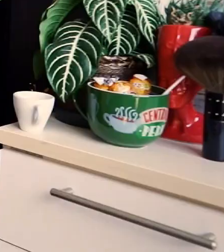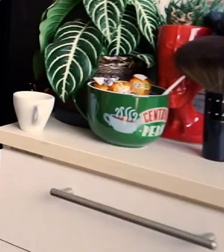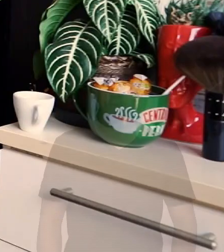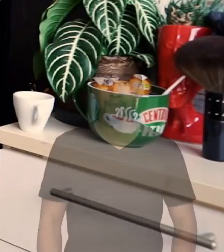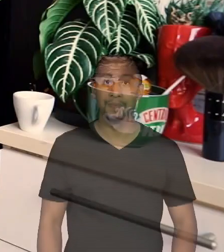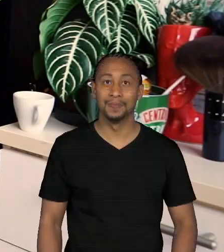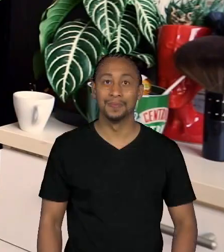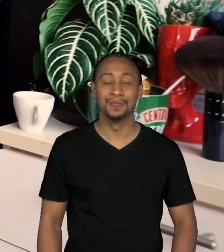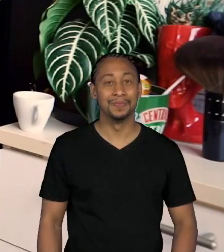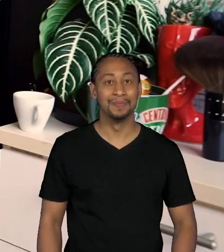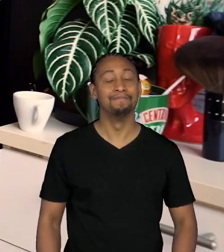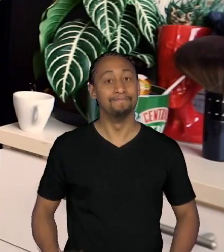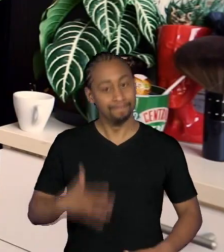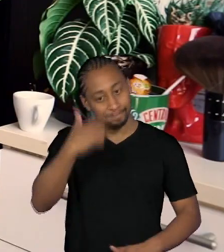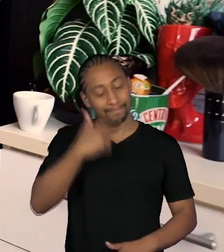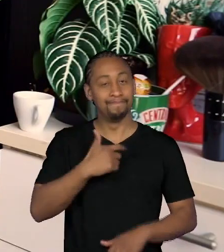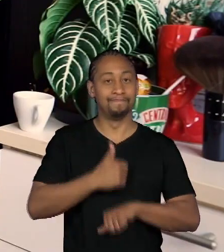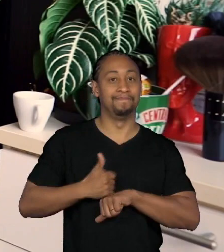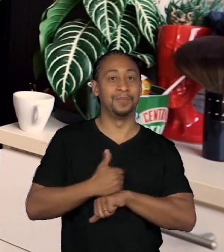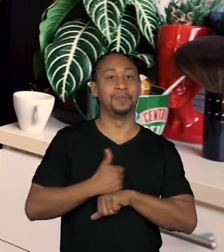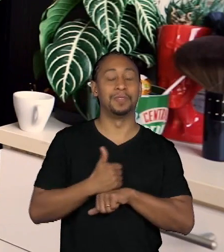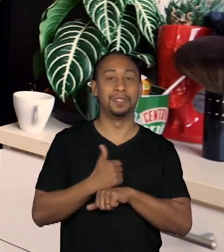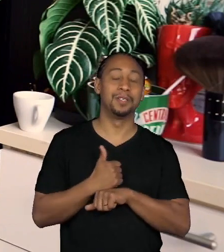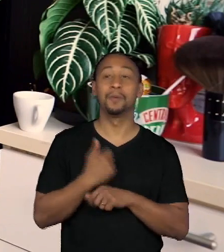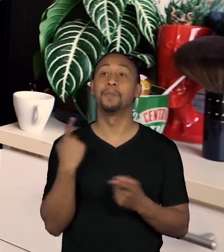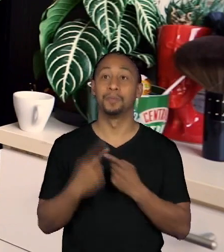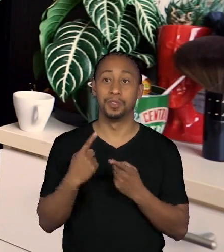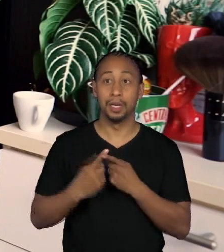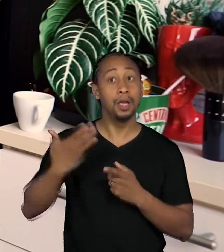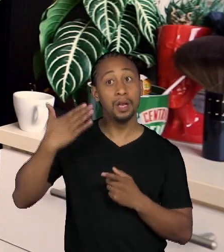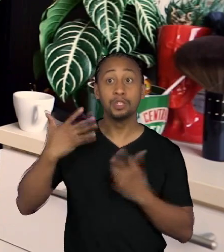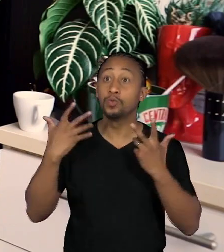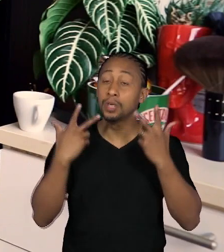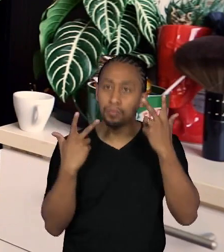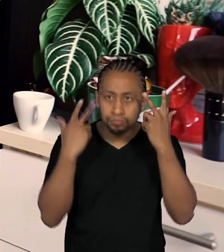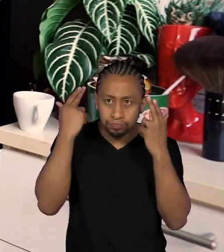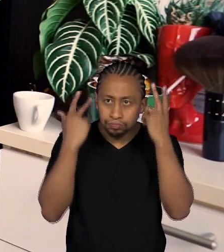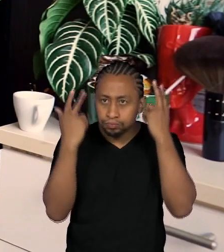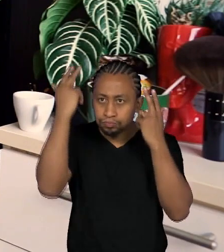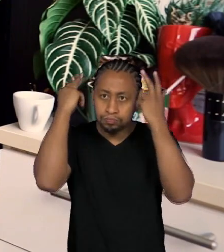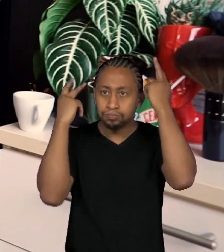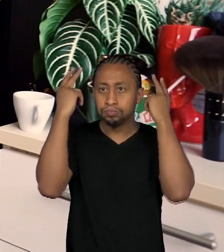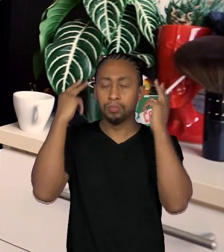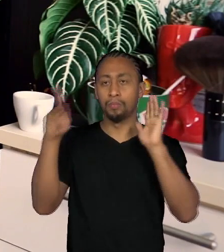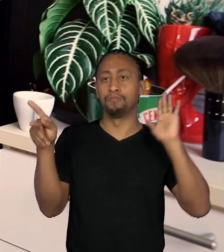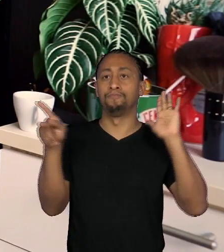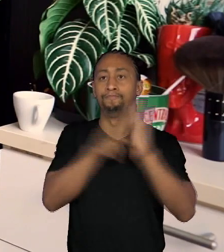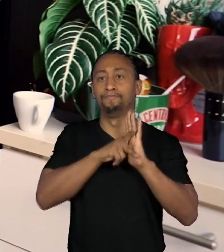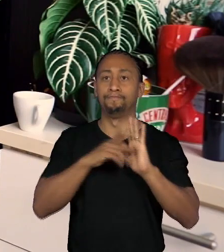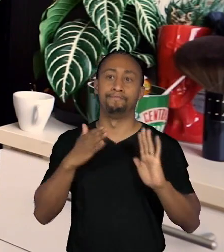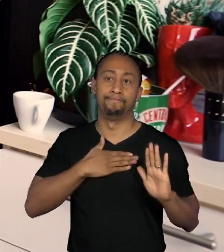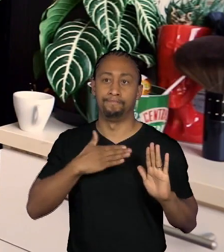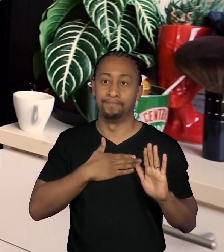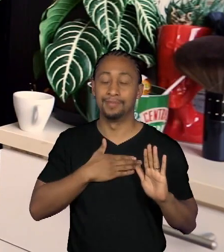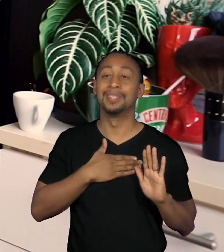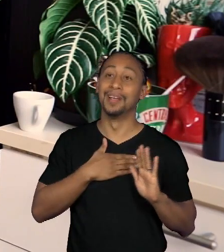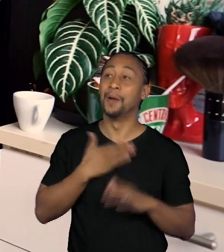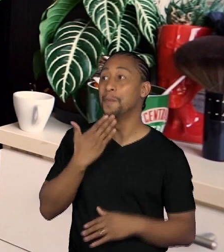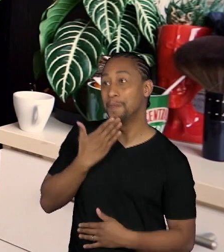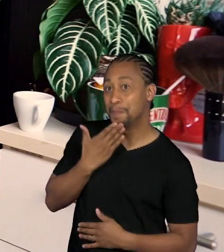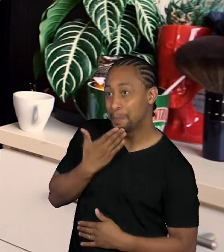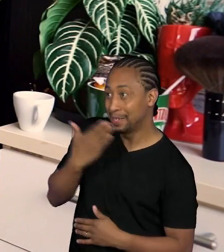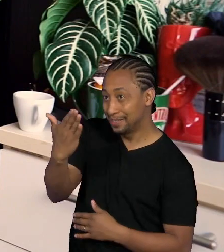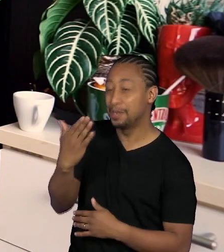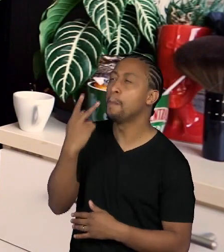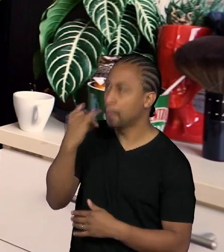A minha profissão veio no desejo de eu cortar meu próprio cabelo. E eu pedi uma máquina de cortar cabelo